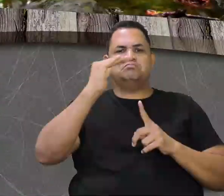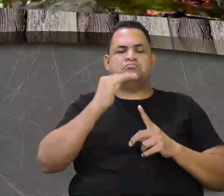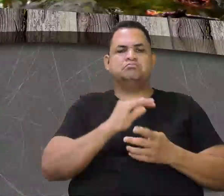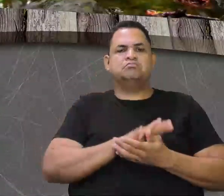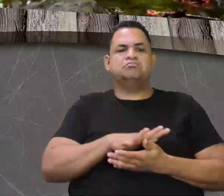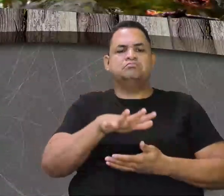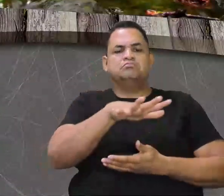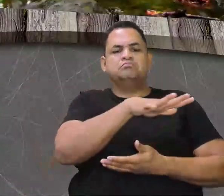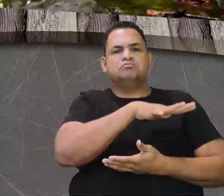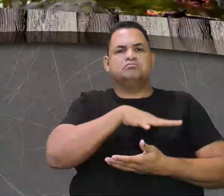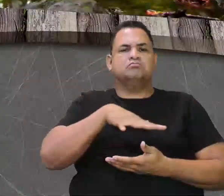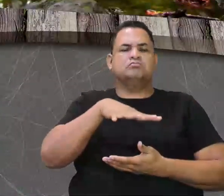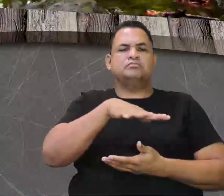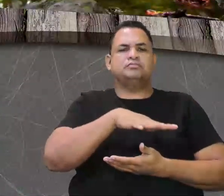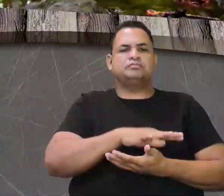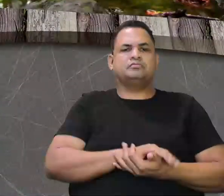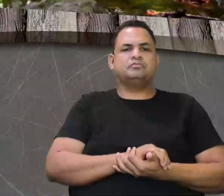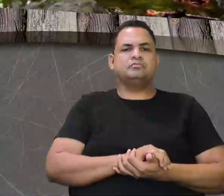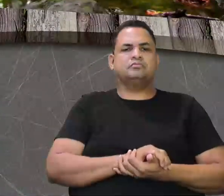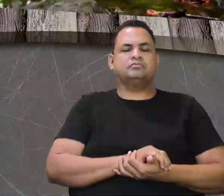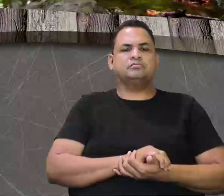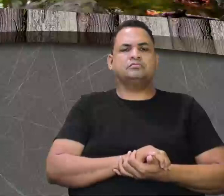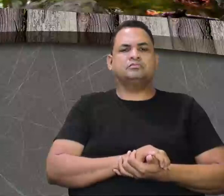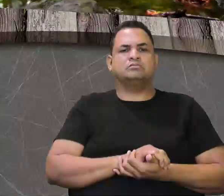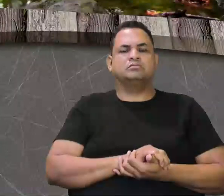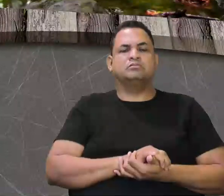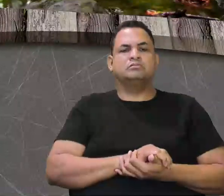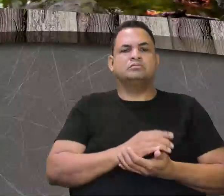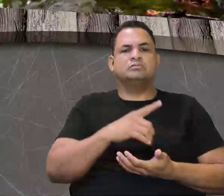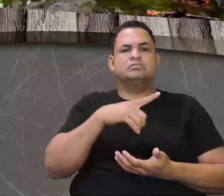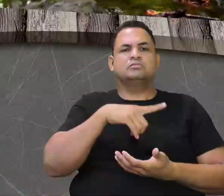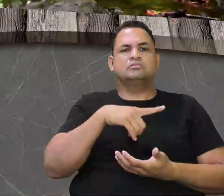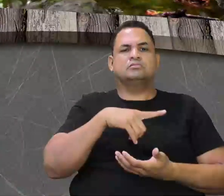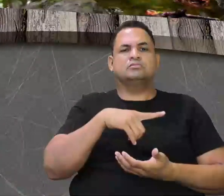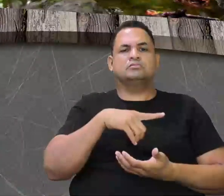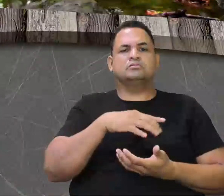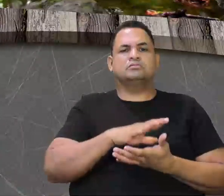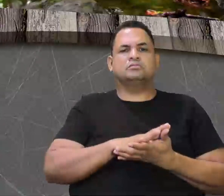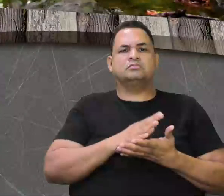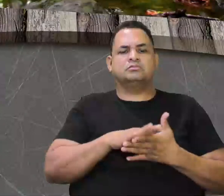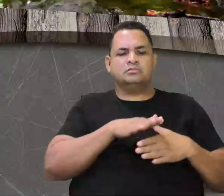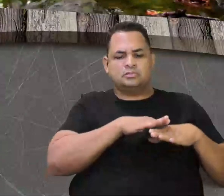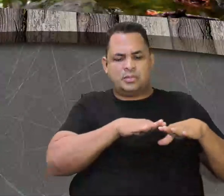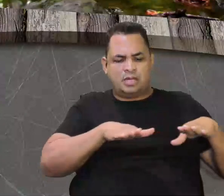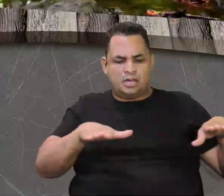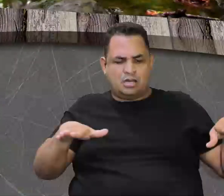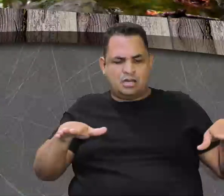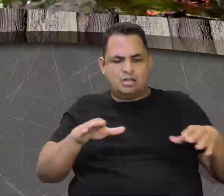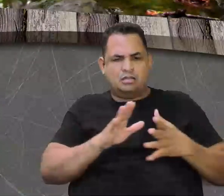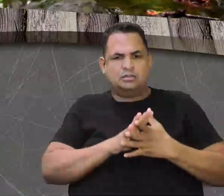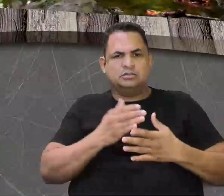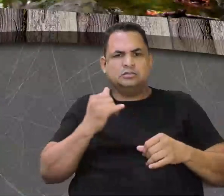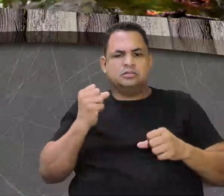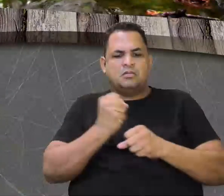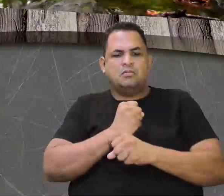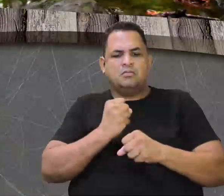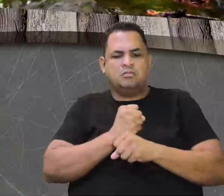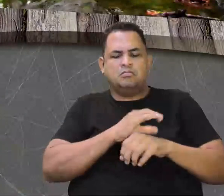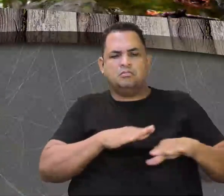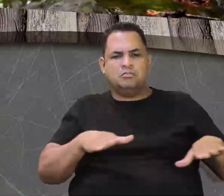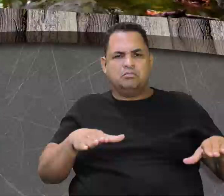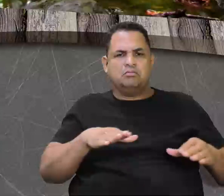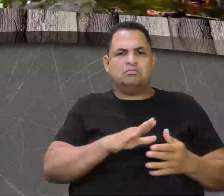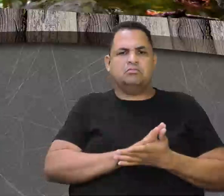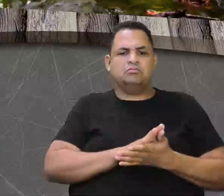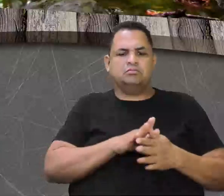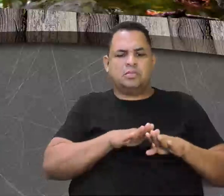né? Então, aquele aumento de temperatura. Você tira, gente, calçada, asfalto, não